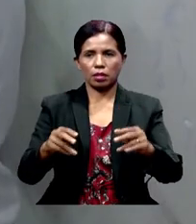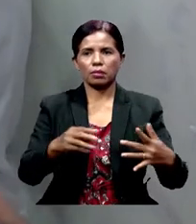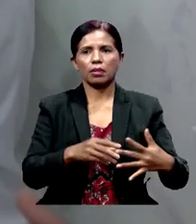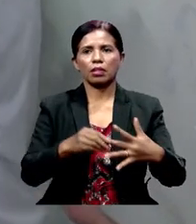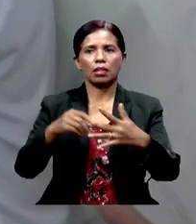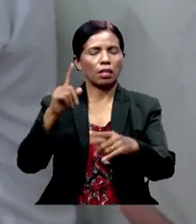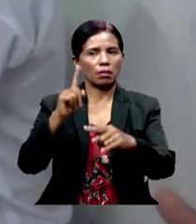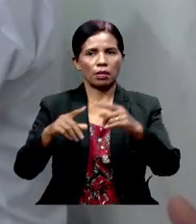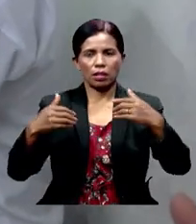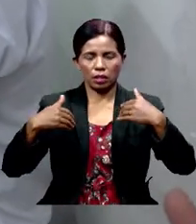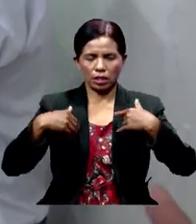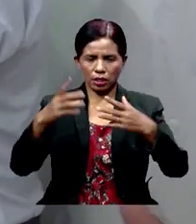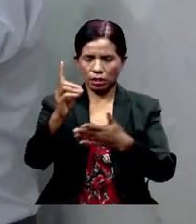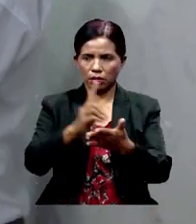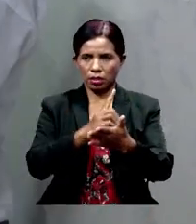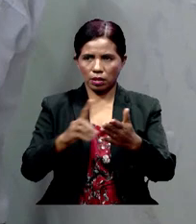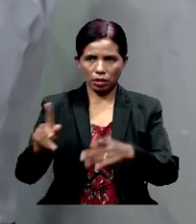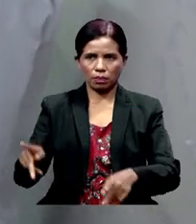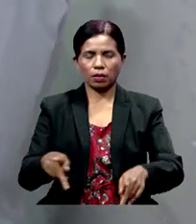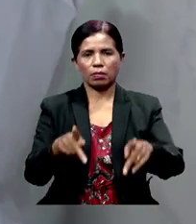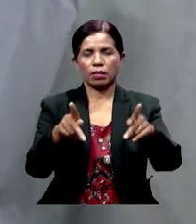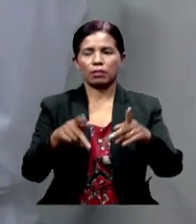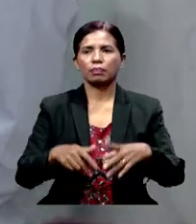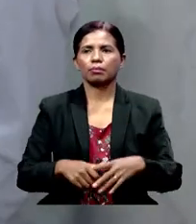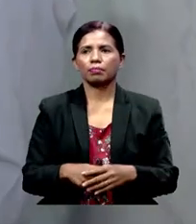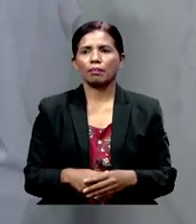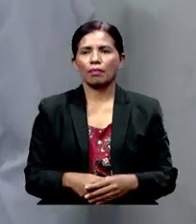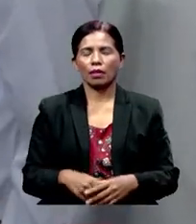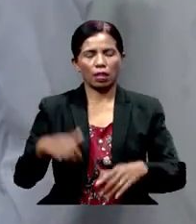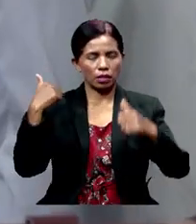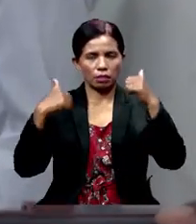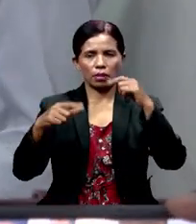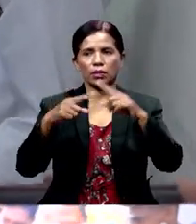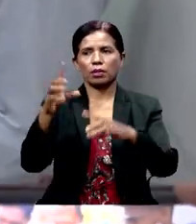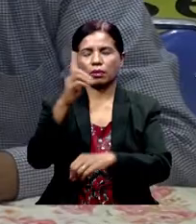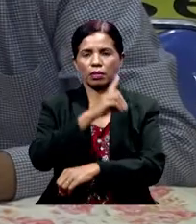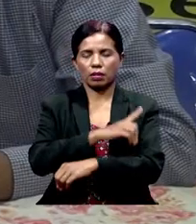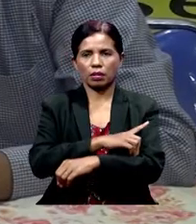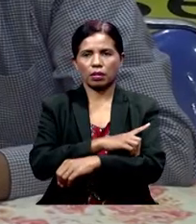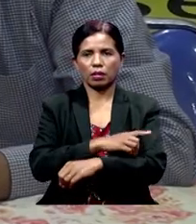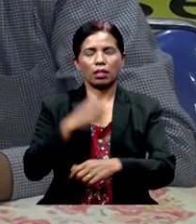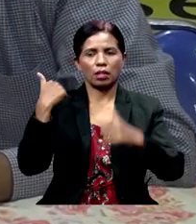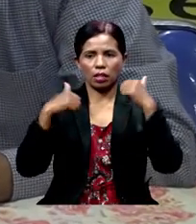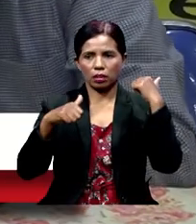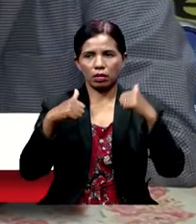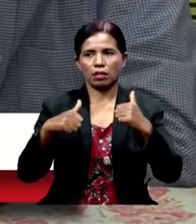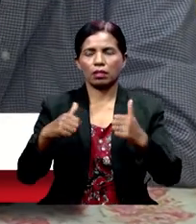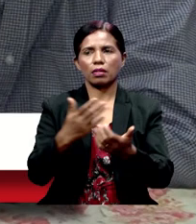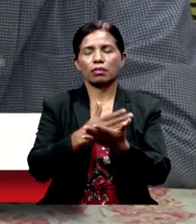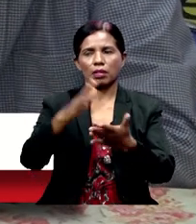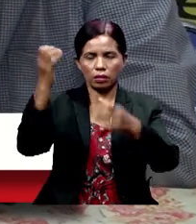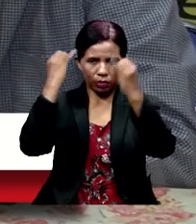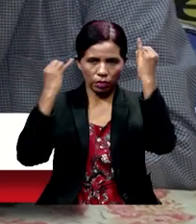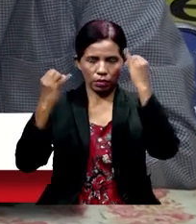Bele Amoço, discriminação e a público. Atividade Ida Ohin, na atividade sensibilização